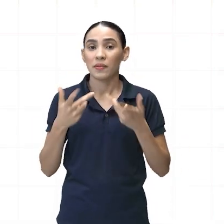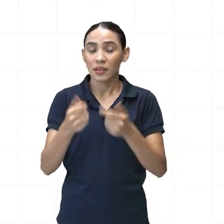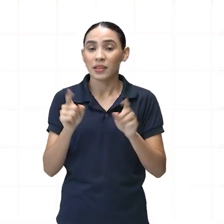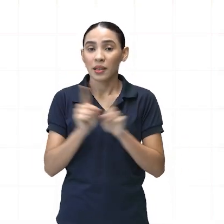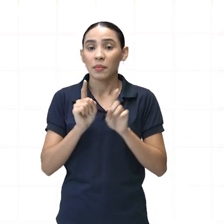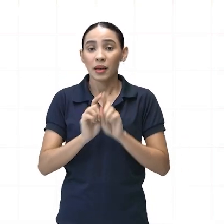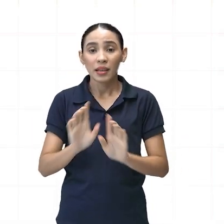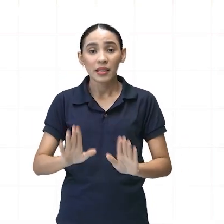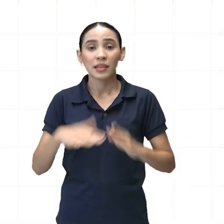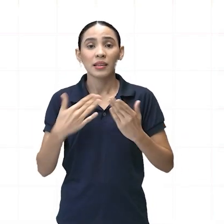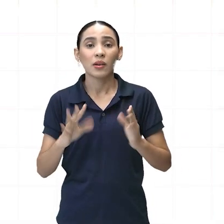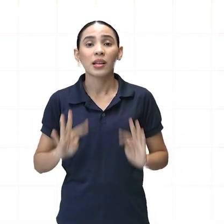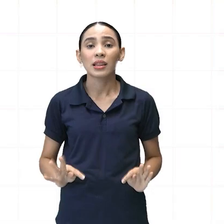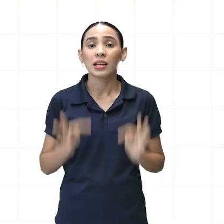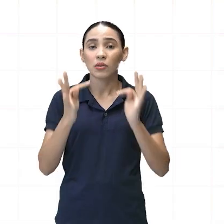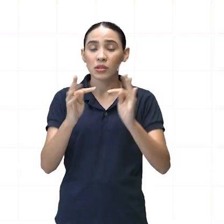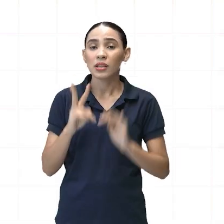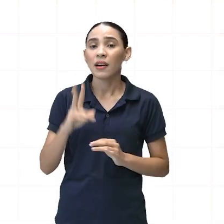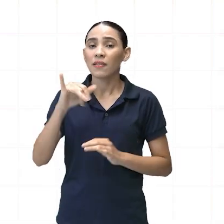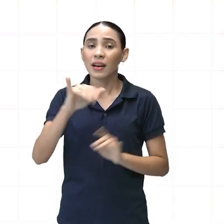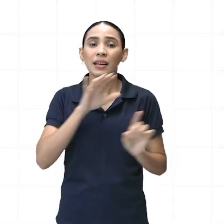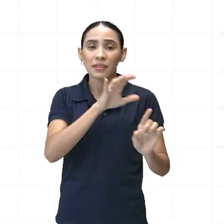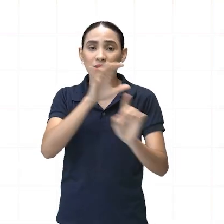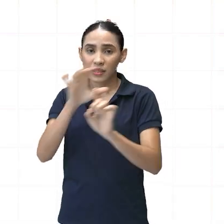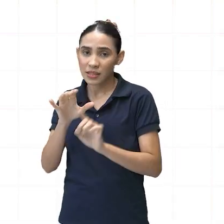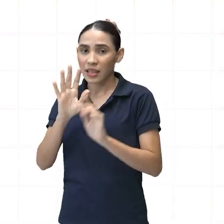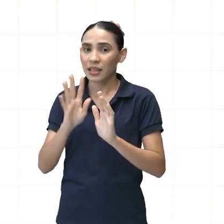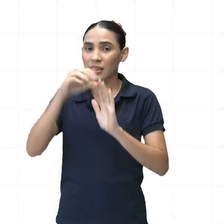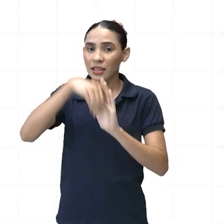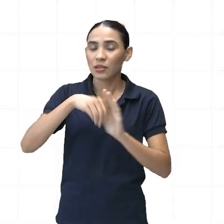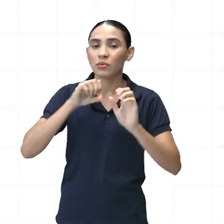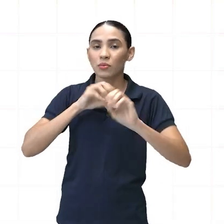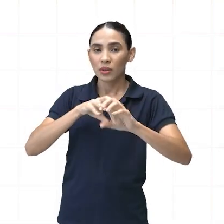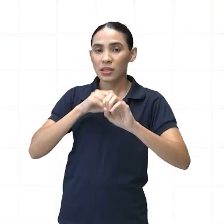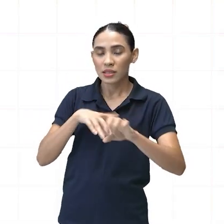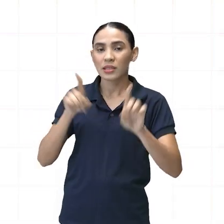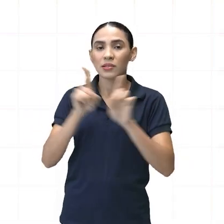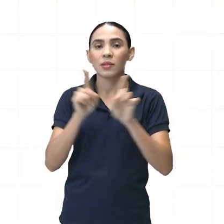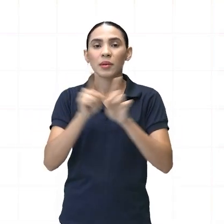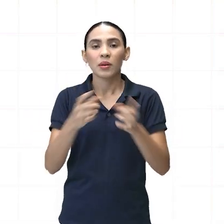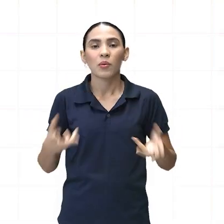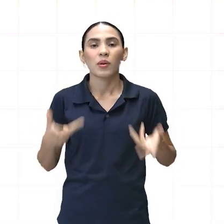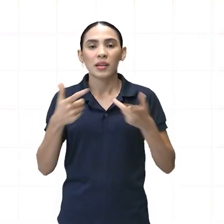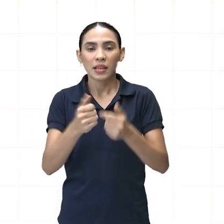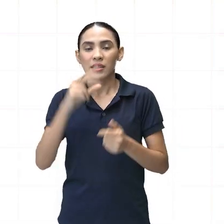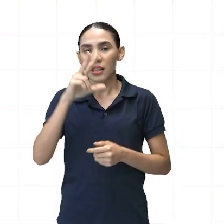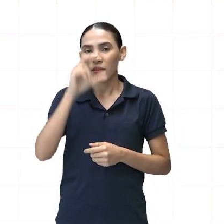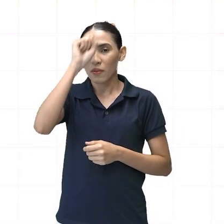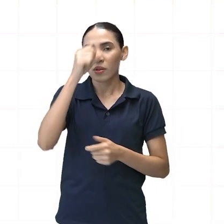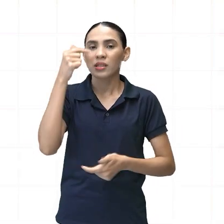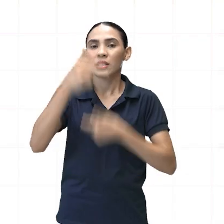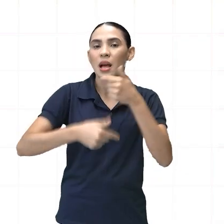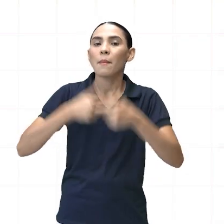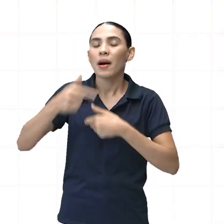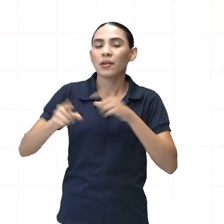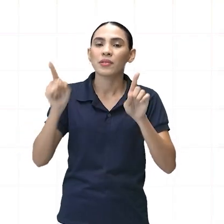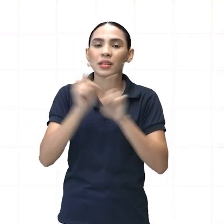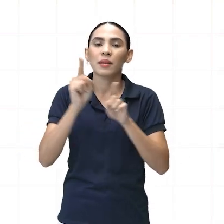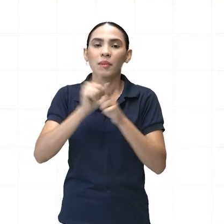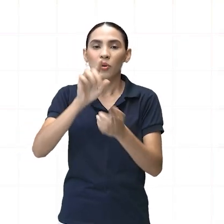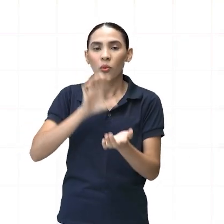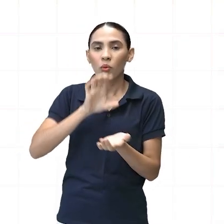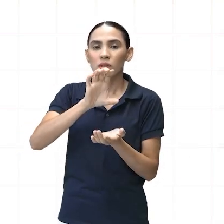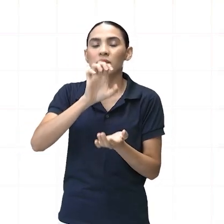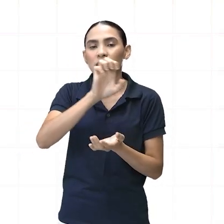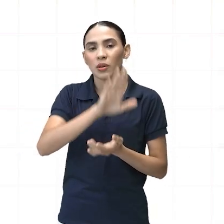qualificando. Então, a tecnologia ela impacta, né, na educação e também na qualificação da força de trabalho também no